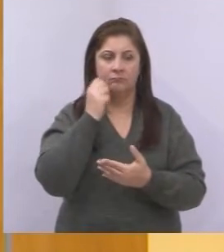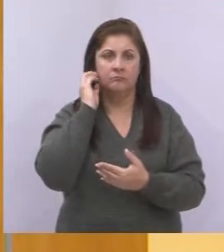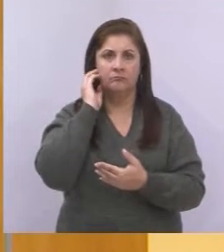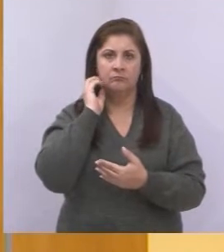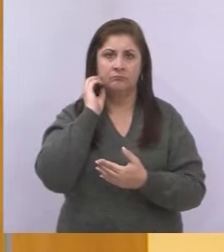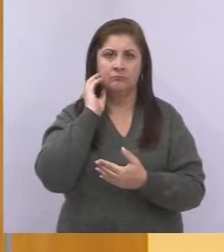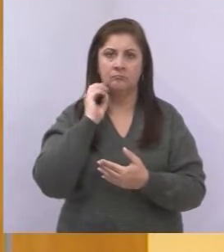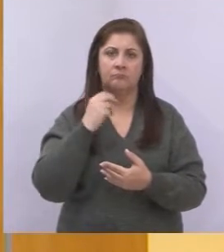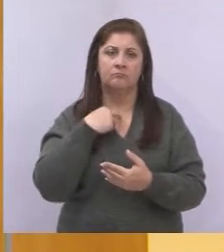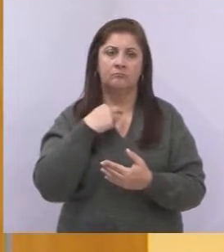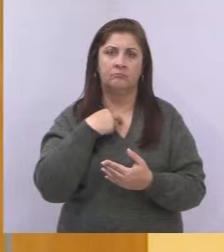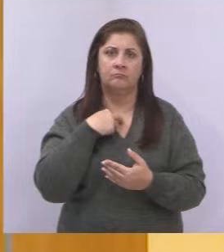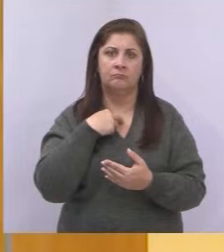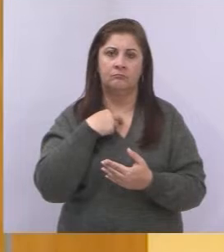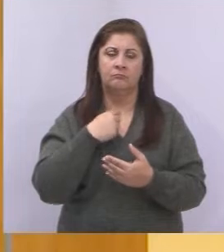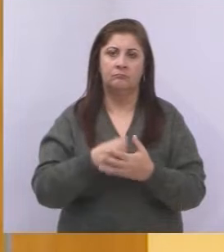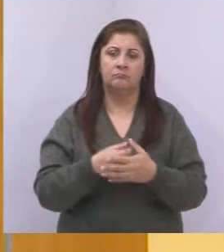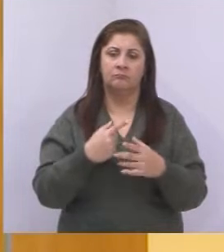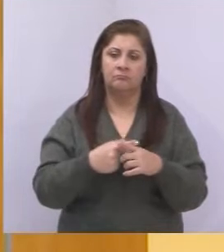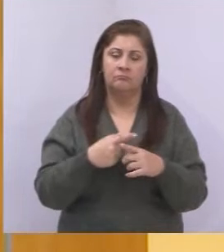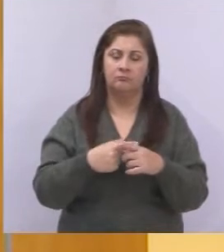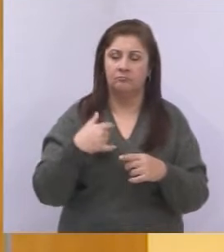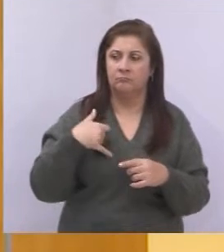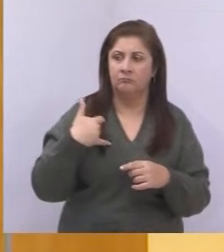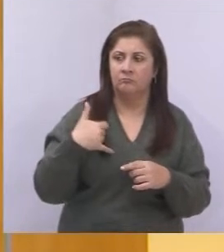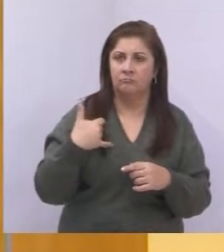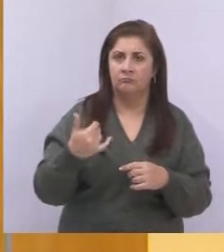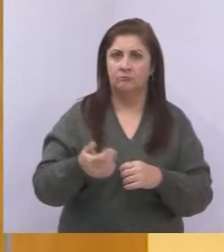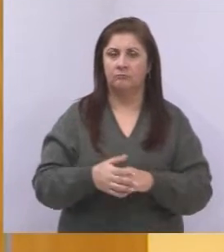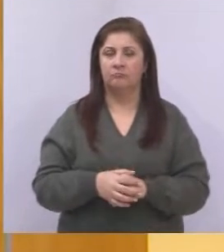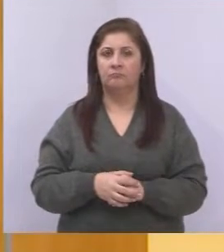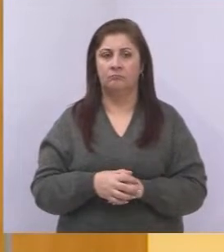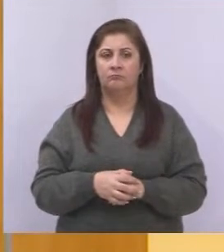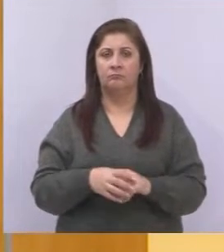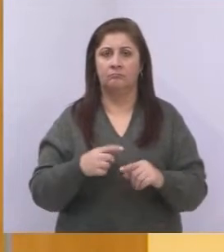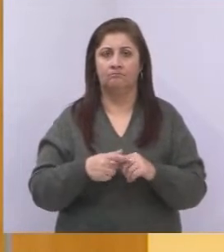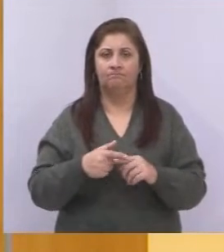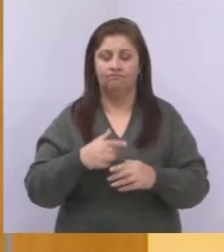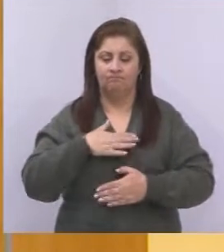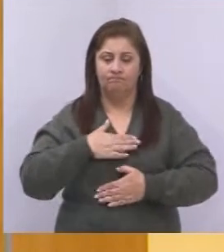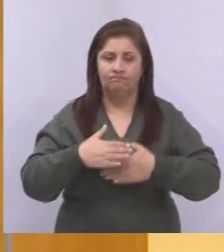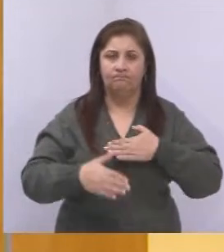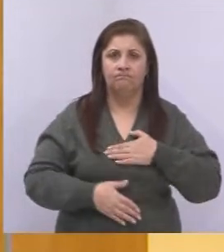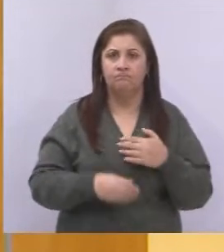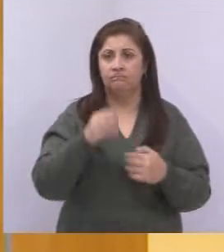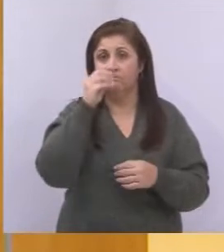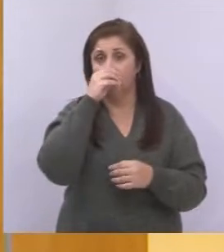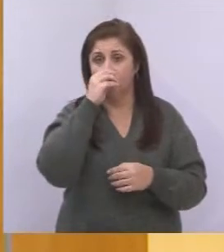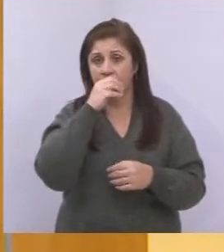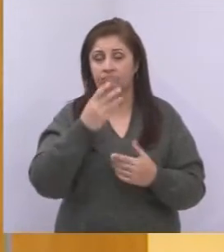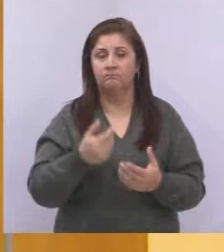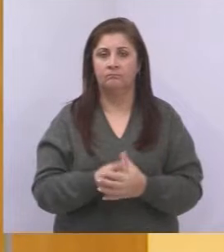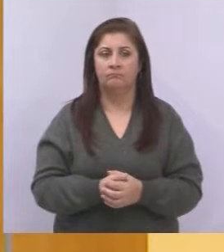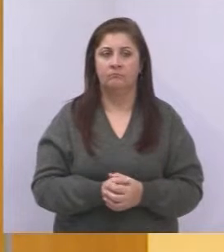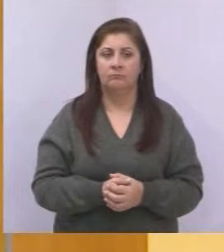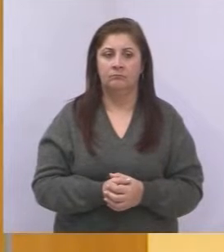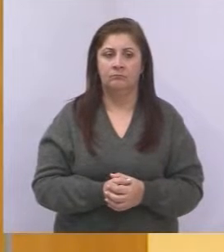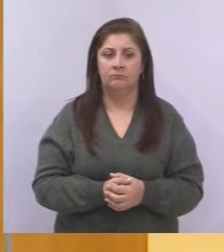ser atendido devido à sua idade, devido à sua debilitação. Então,